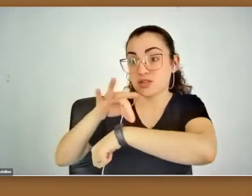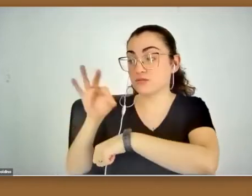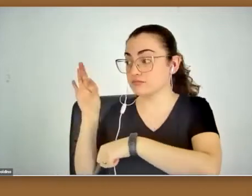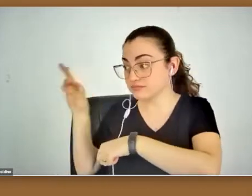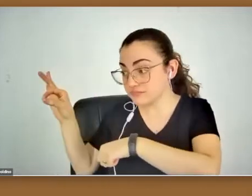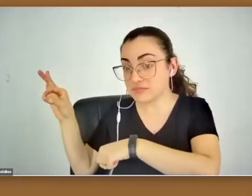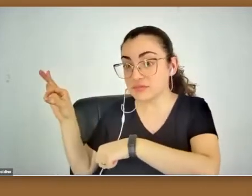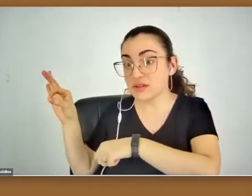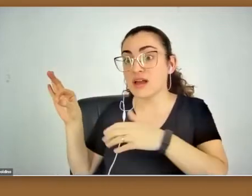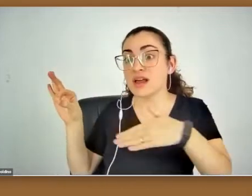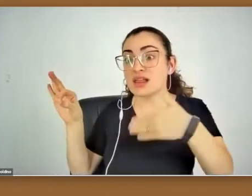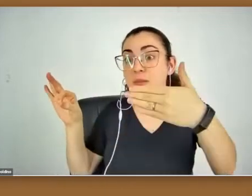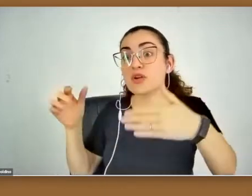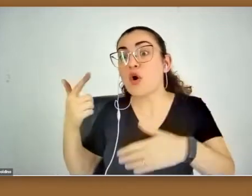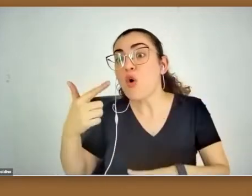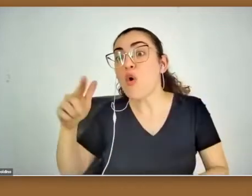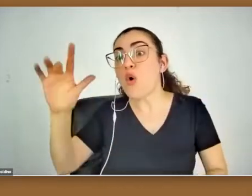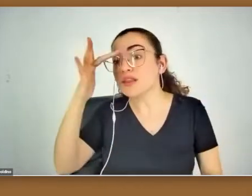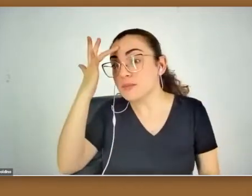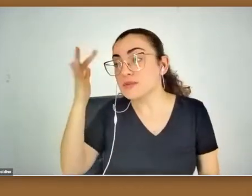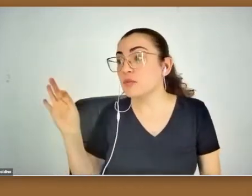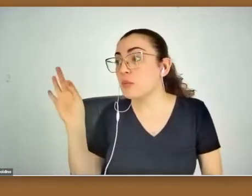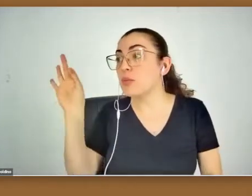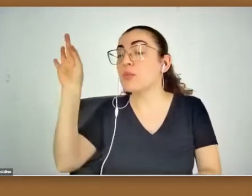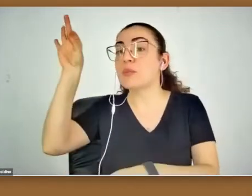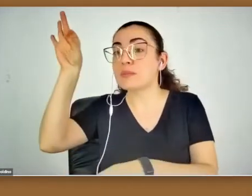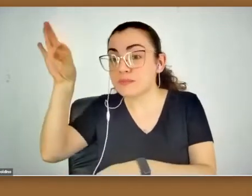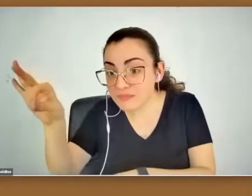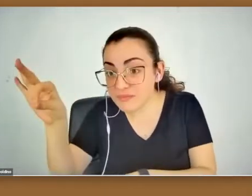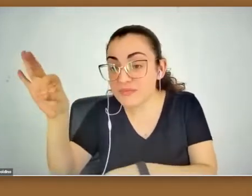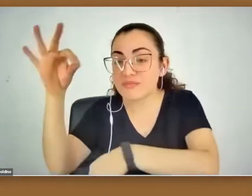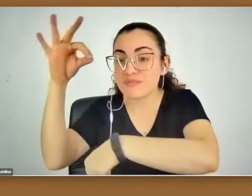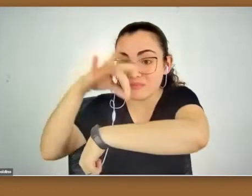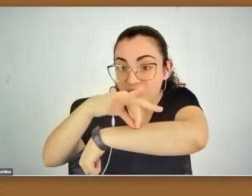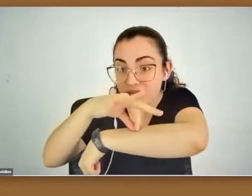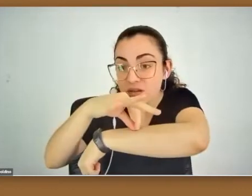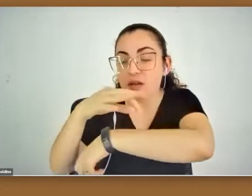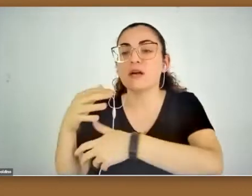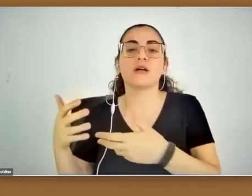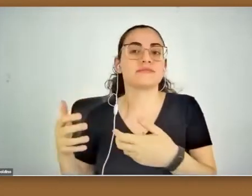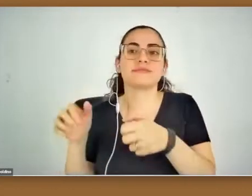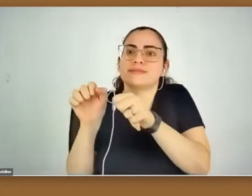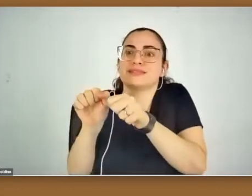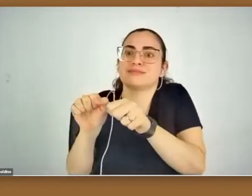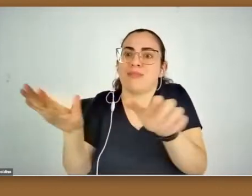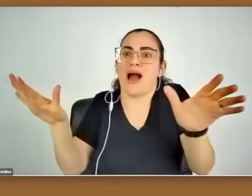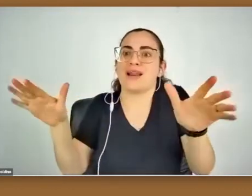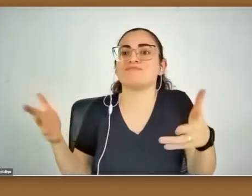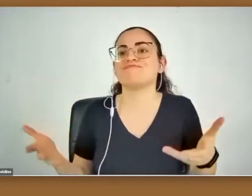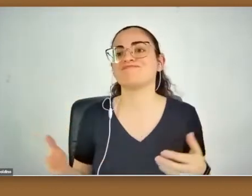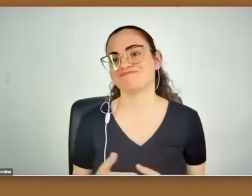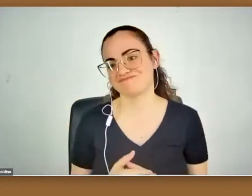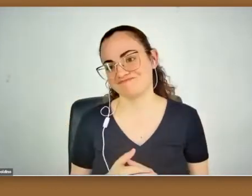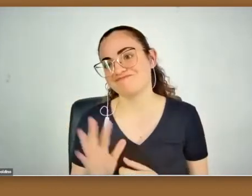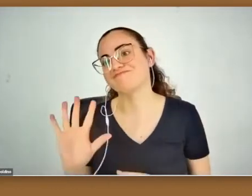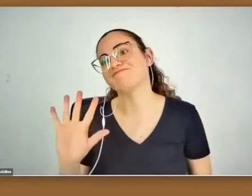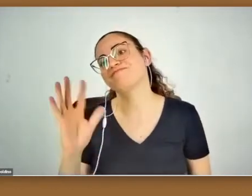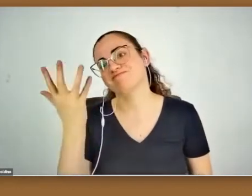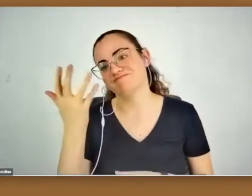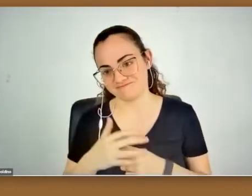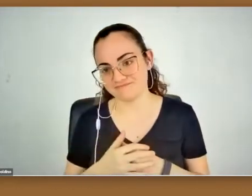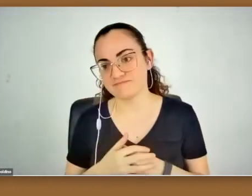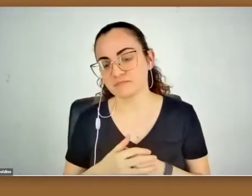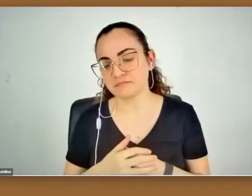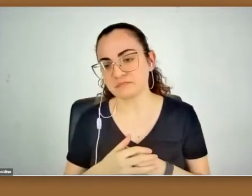existia essa doença. E aí na Europa a gente tem, né, esse problema, principalmente essa discussão em relação ao aquecimento